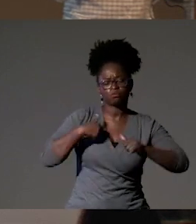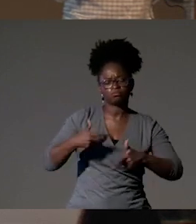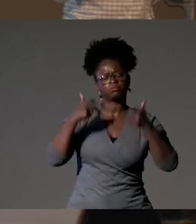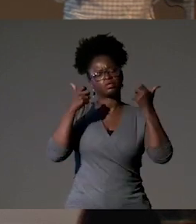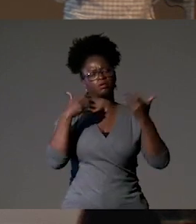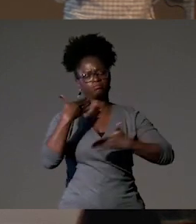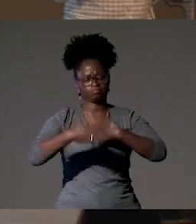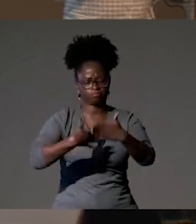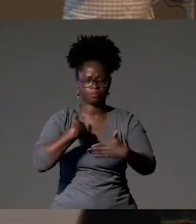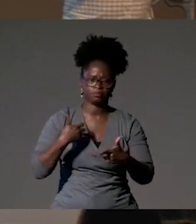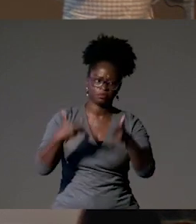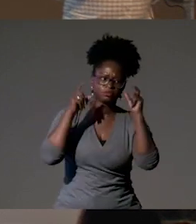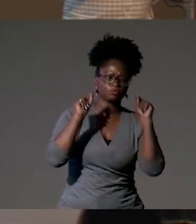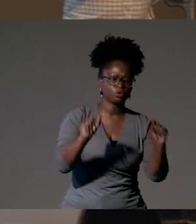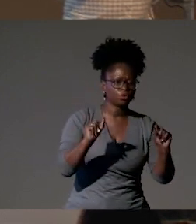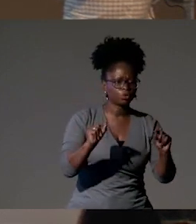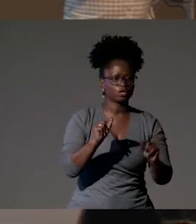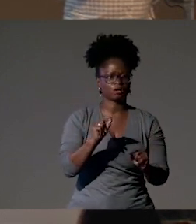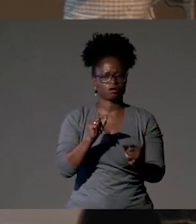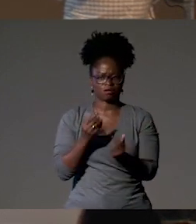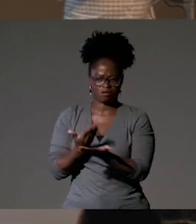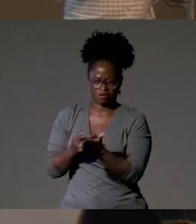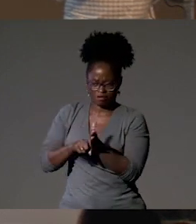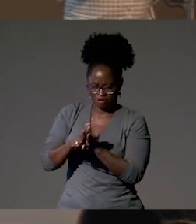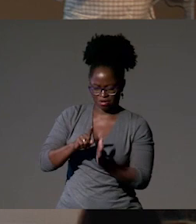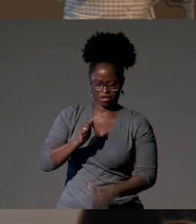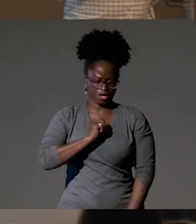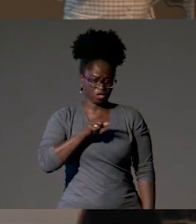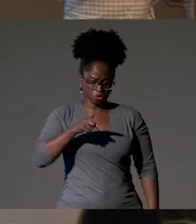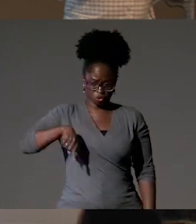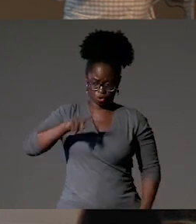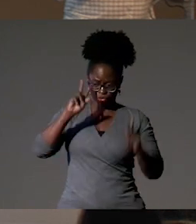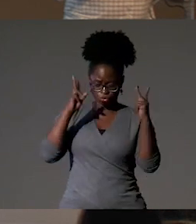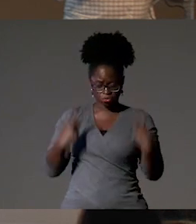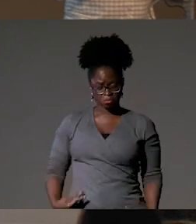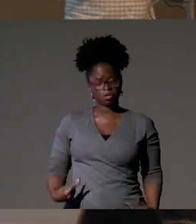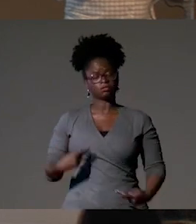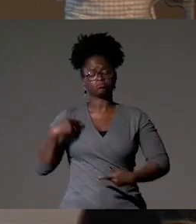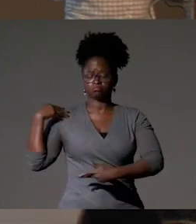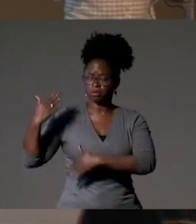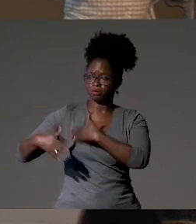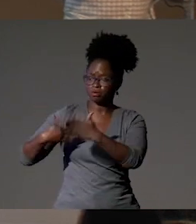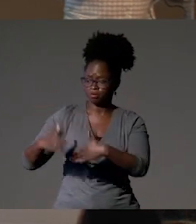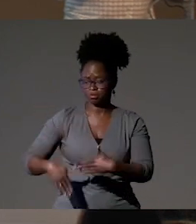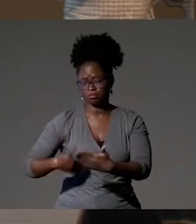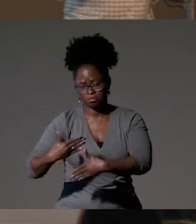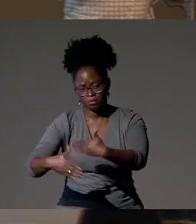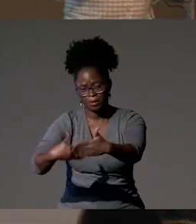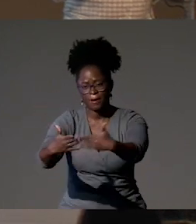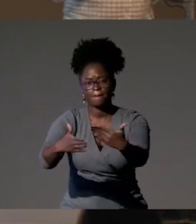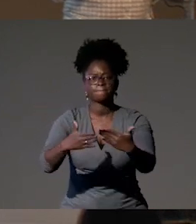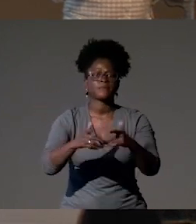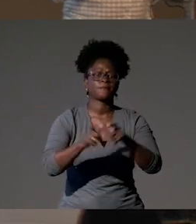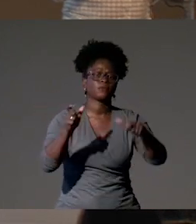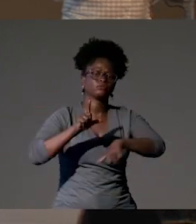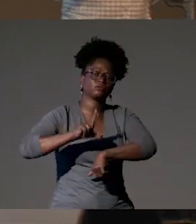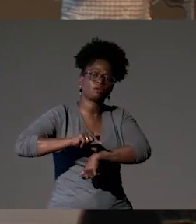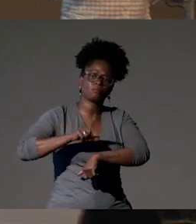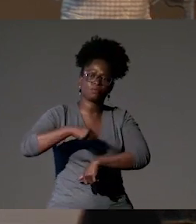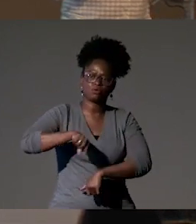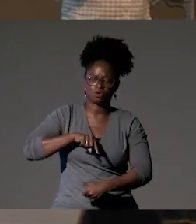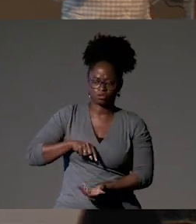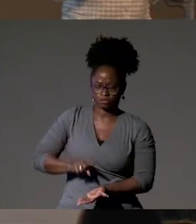persegui durante um tempo. Os antropólogos estimam que nós, seres humanos, ao longo da nossa evolução, a maior parte do tempo,